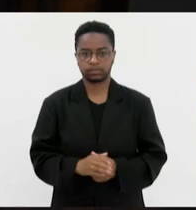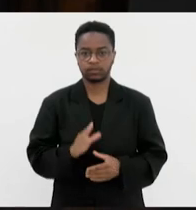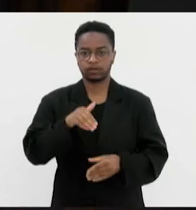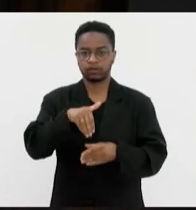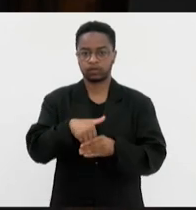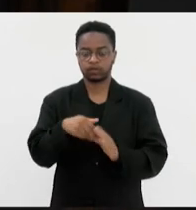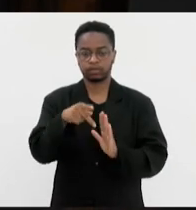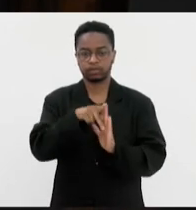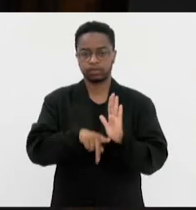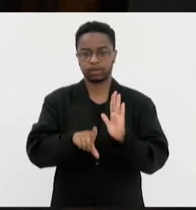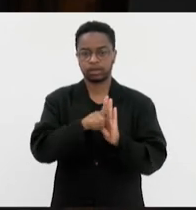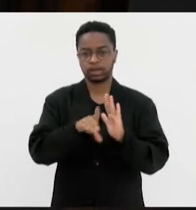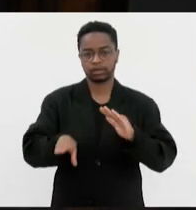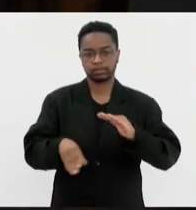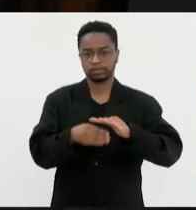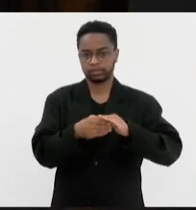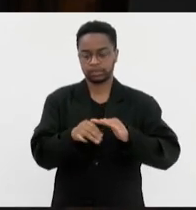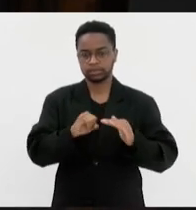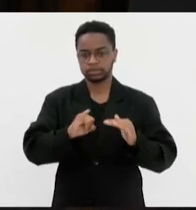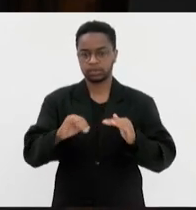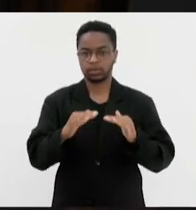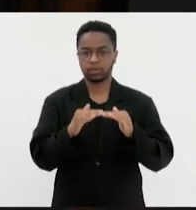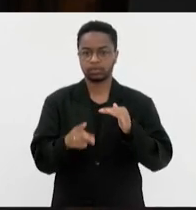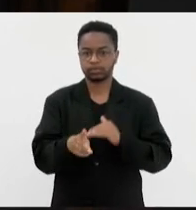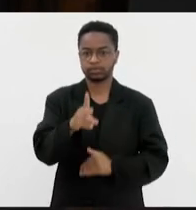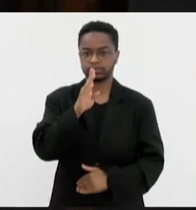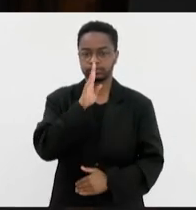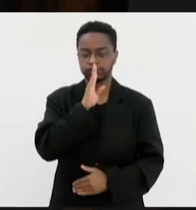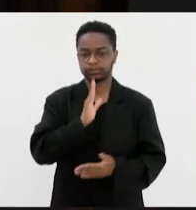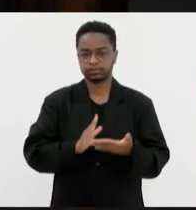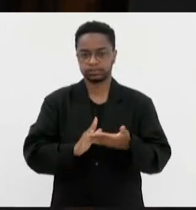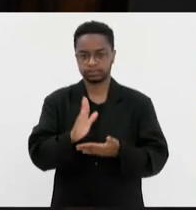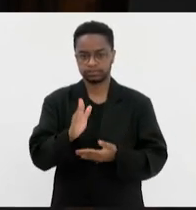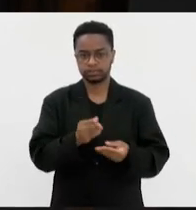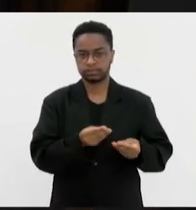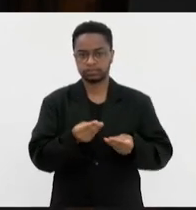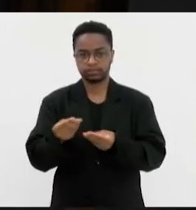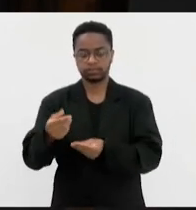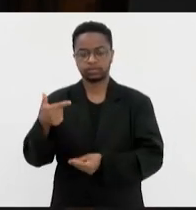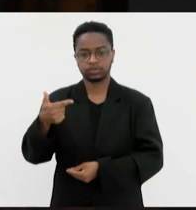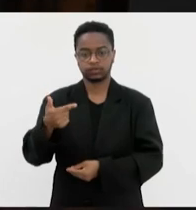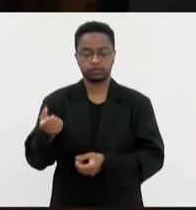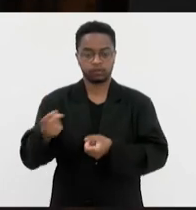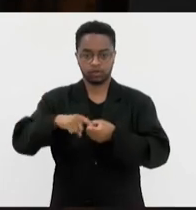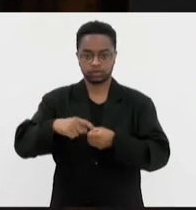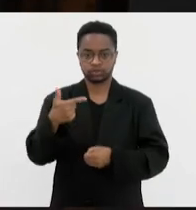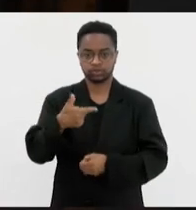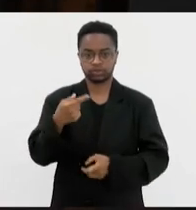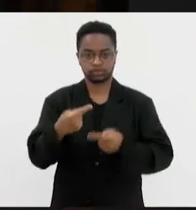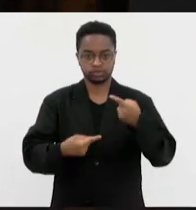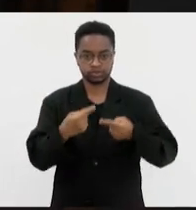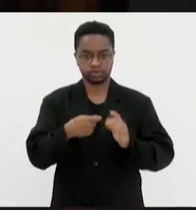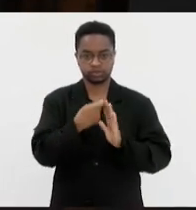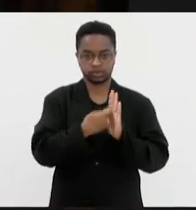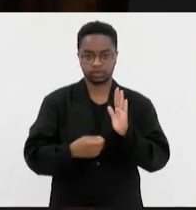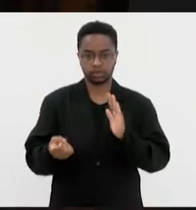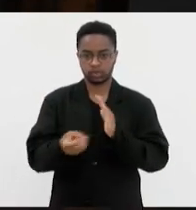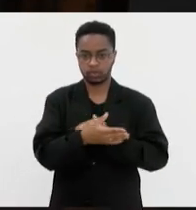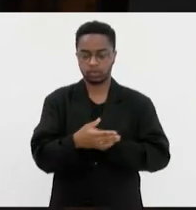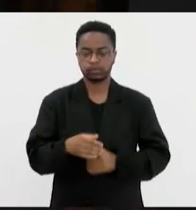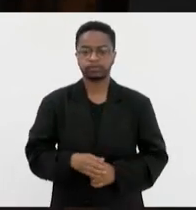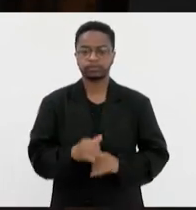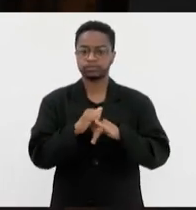votação, projeto assim emendado. Os senhores que aprovam, permaneçam como estão, aprovado. Vai para segunda discussão na redação do vencido.